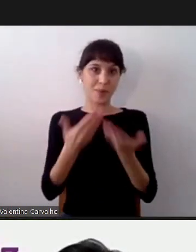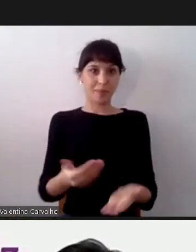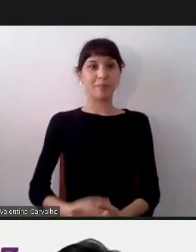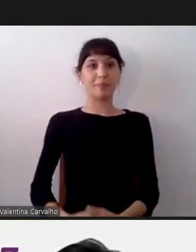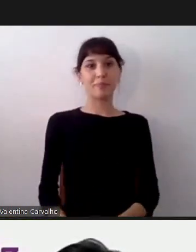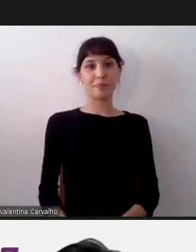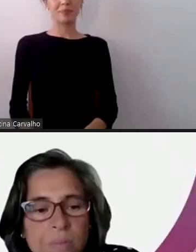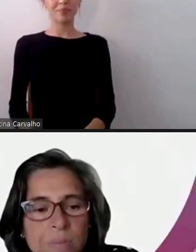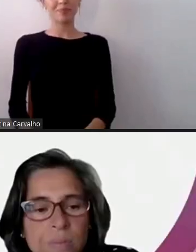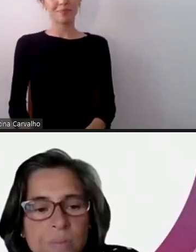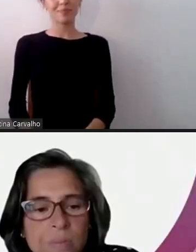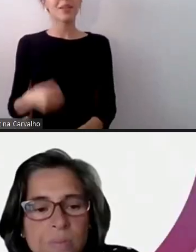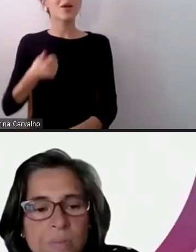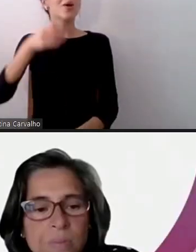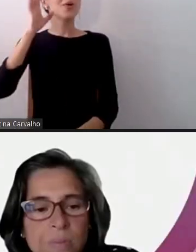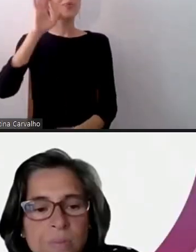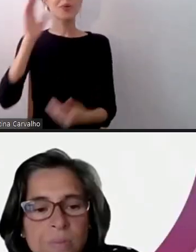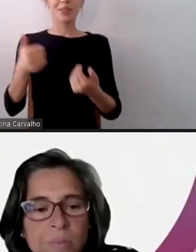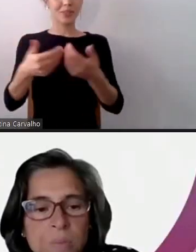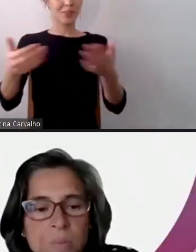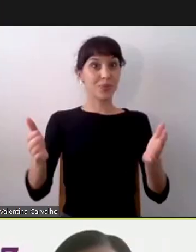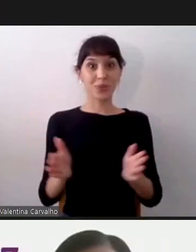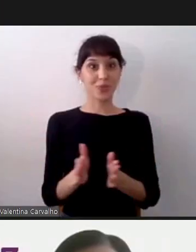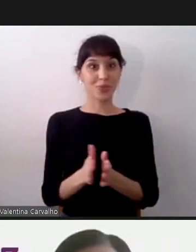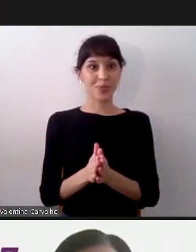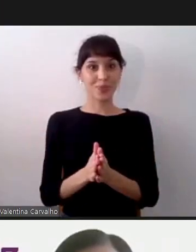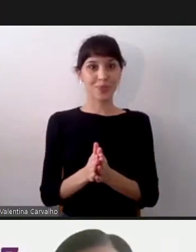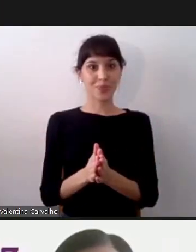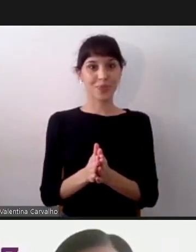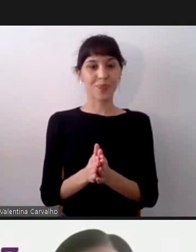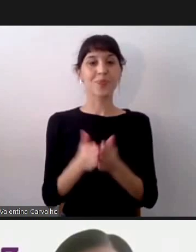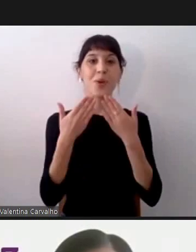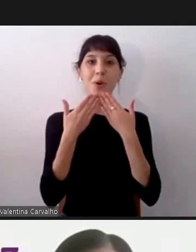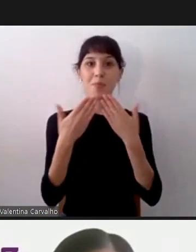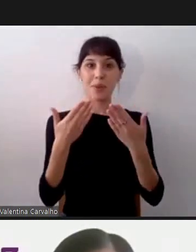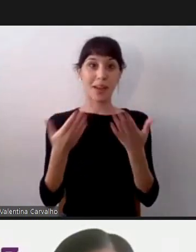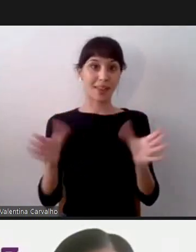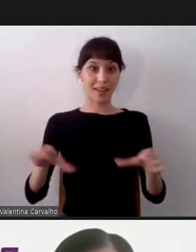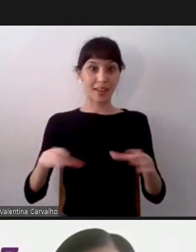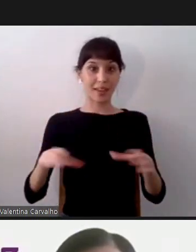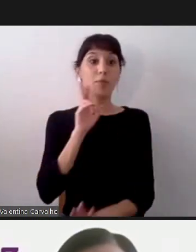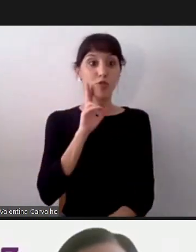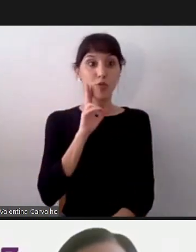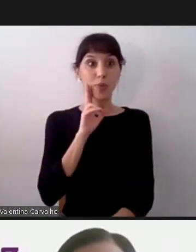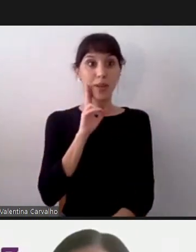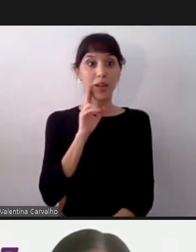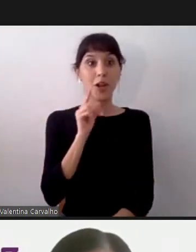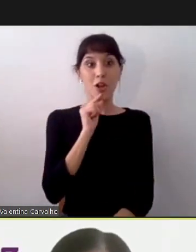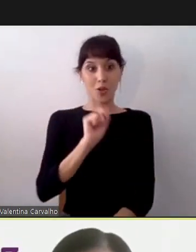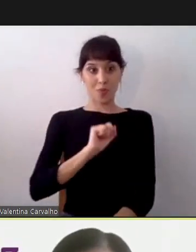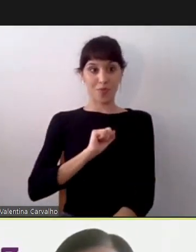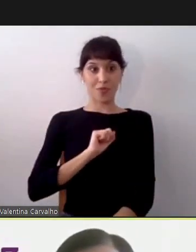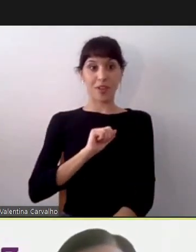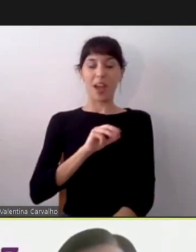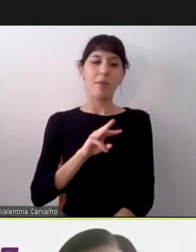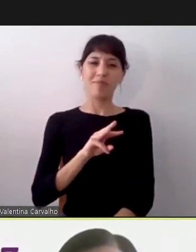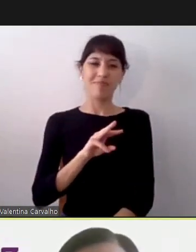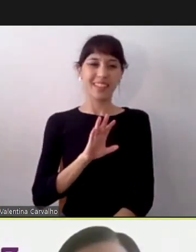Ora, muito boa tarde a todos. Muito obrigada a toda a equipa. Desculpa, Manuela. Não há